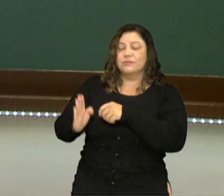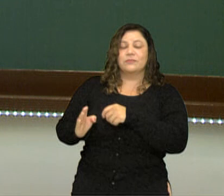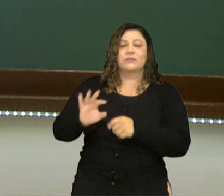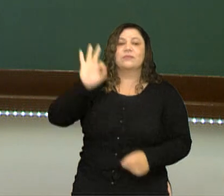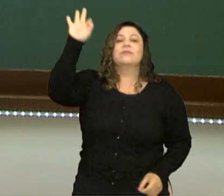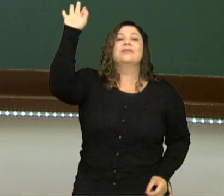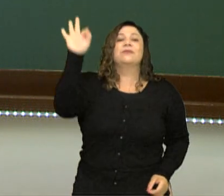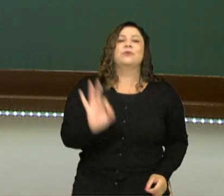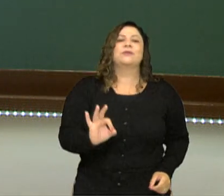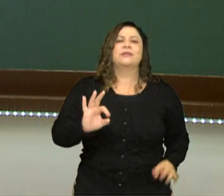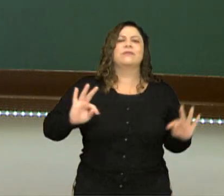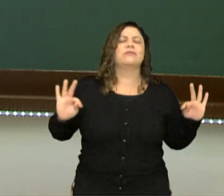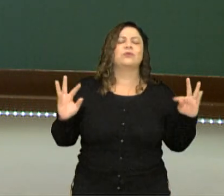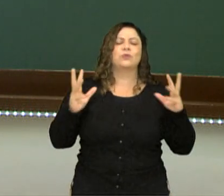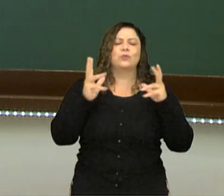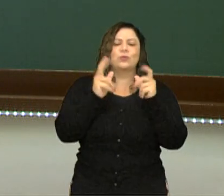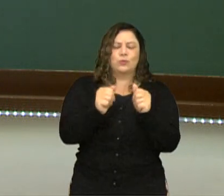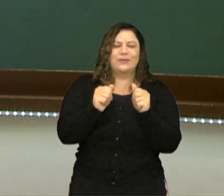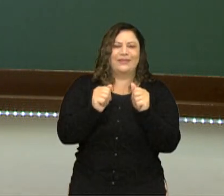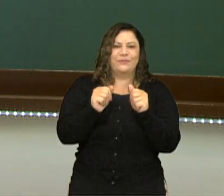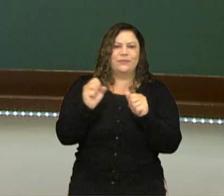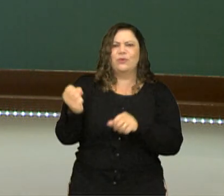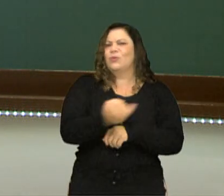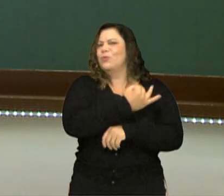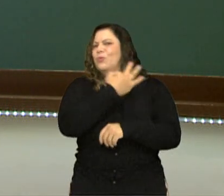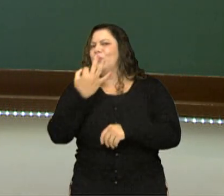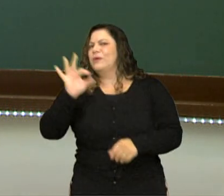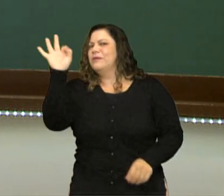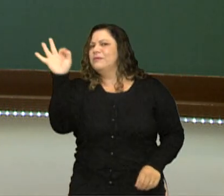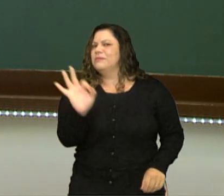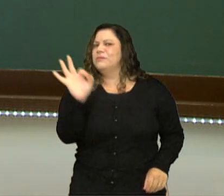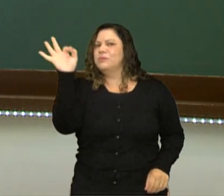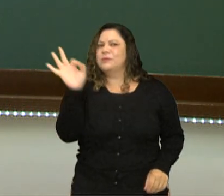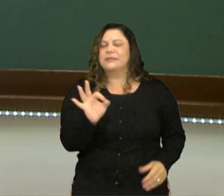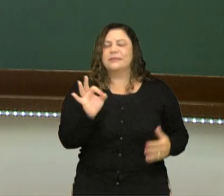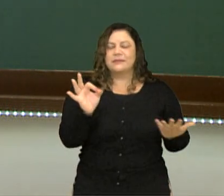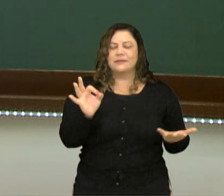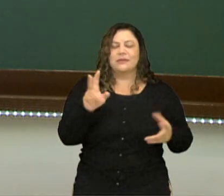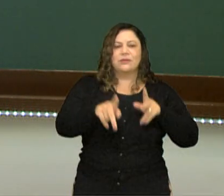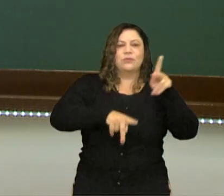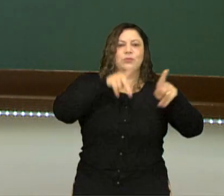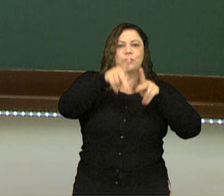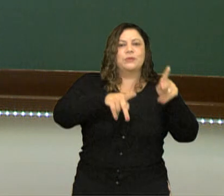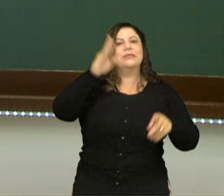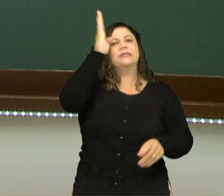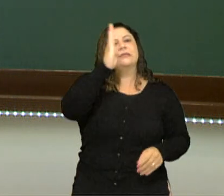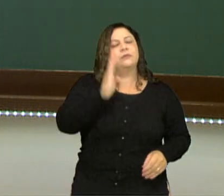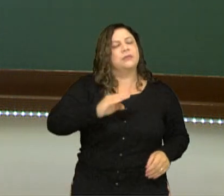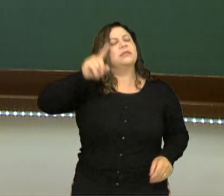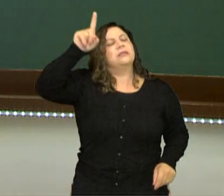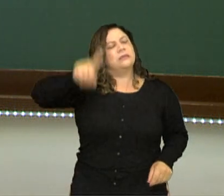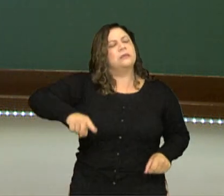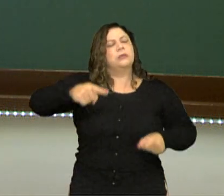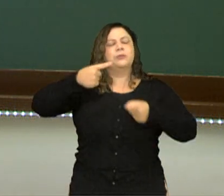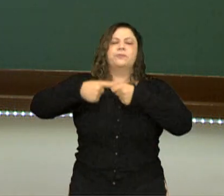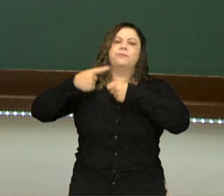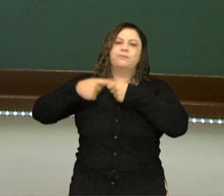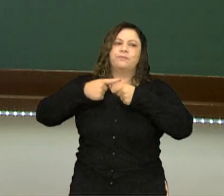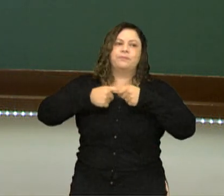o total da população. Quanto por cento da população do Brasil é urbana